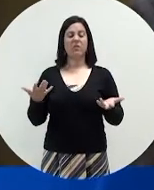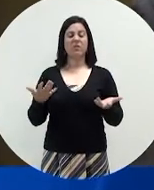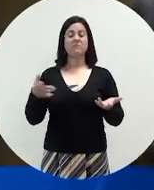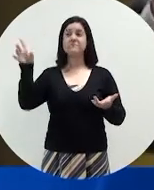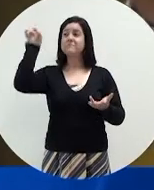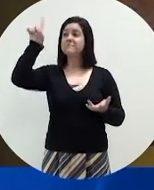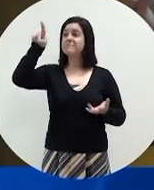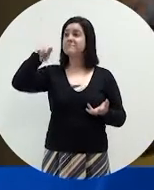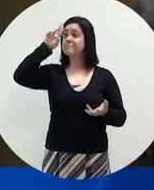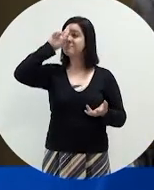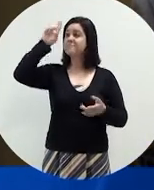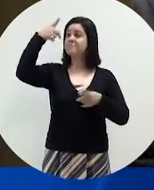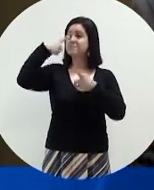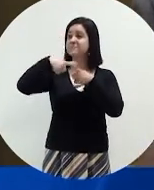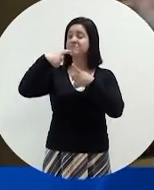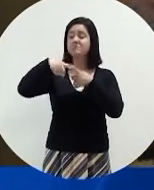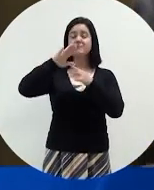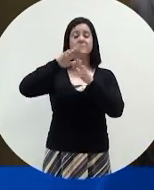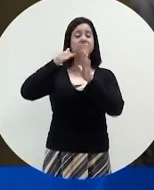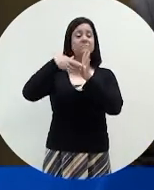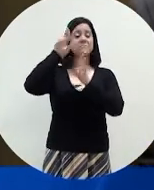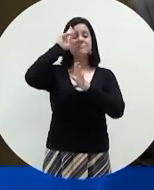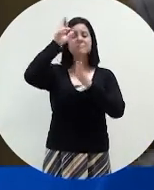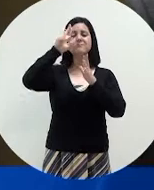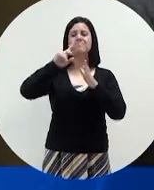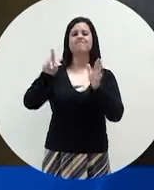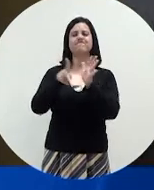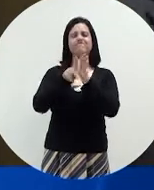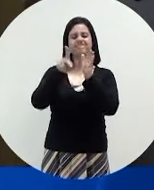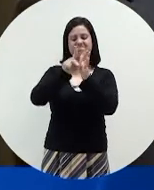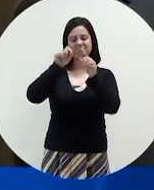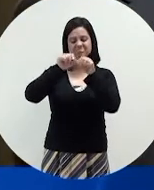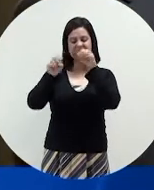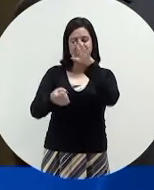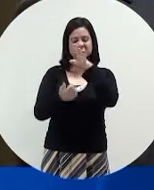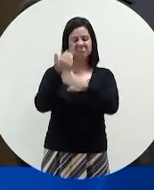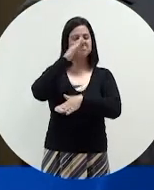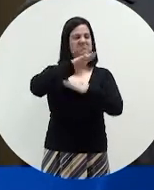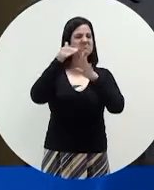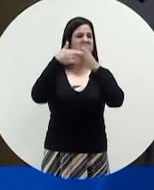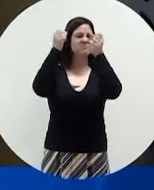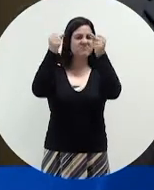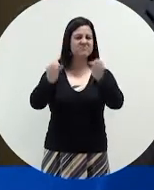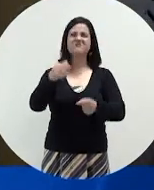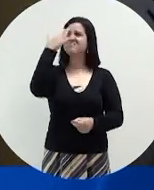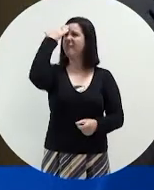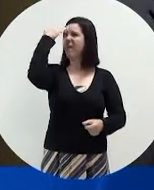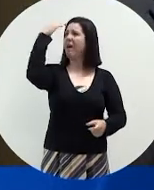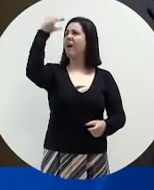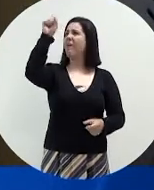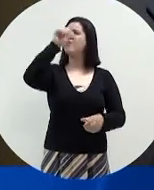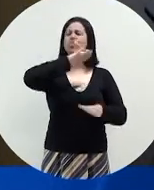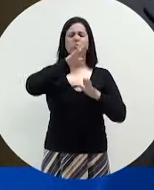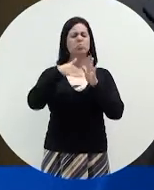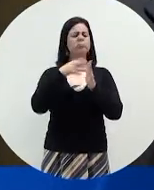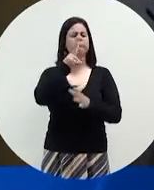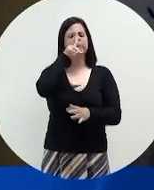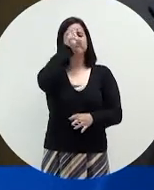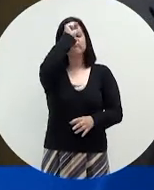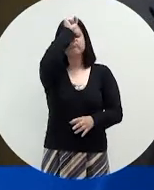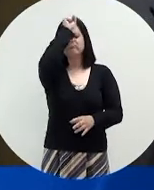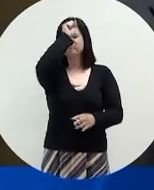nada, tu é um vermezinho, não presta para nada. E a Bíblia está falando assim: ô vermezinho de Jacó, que você está